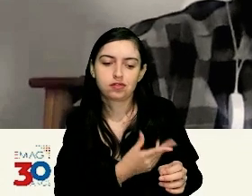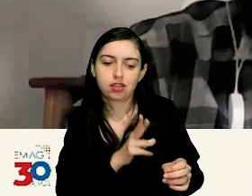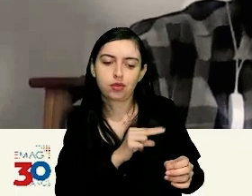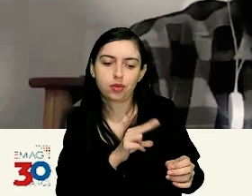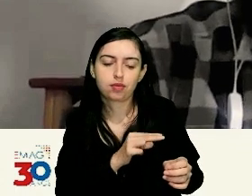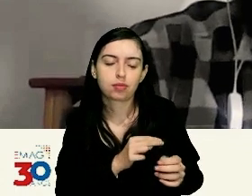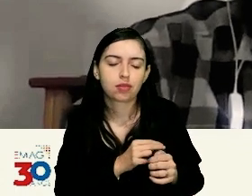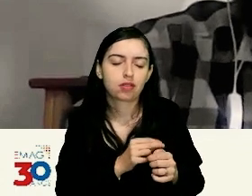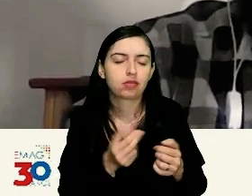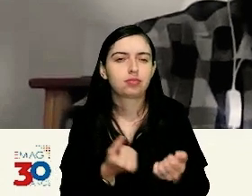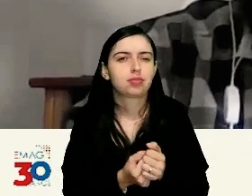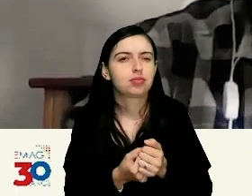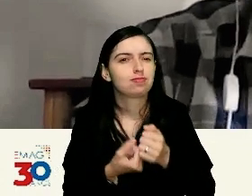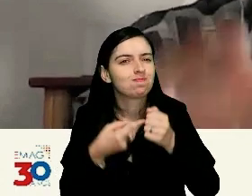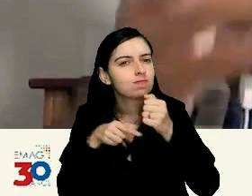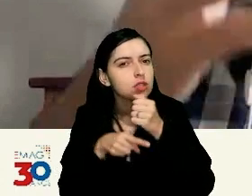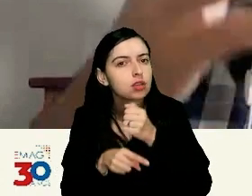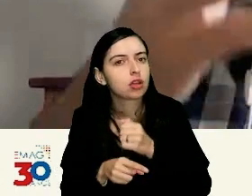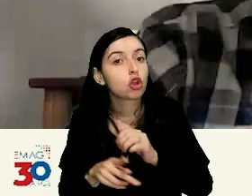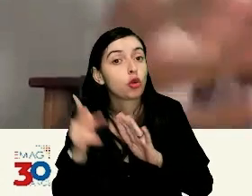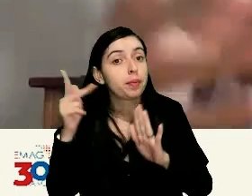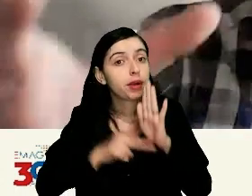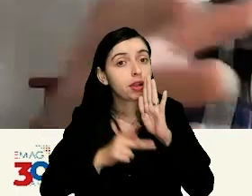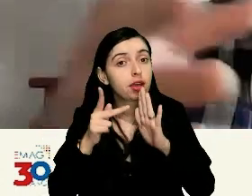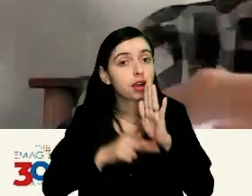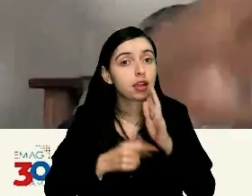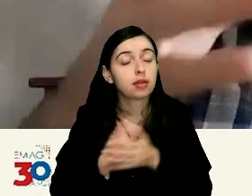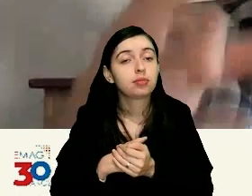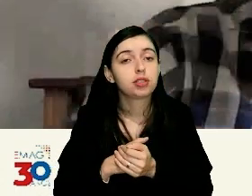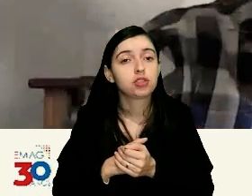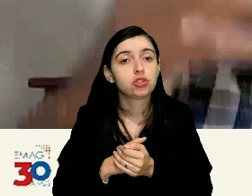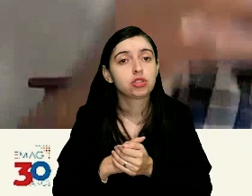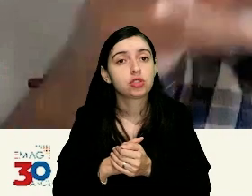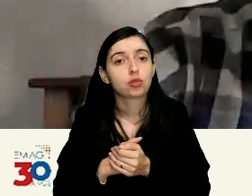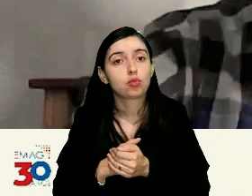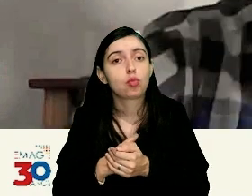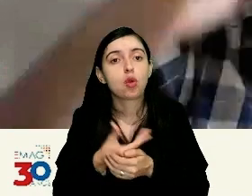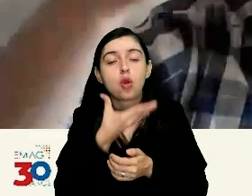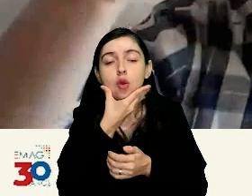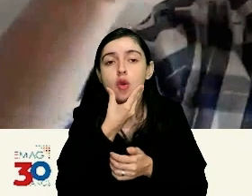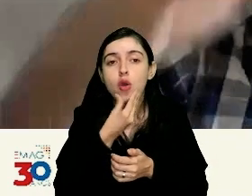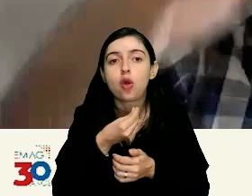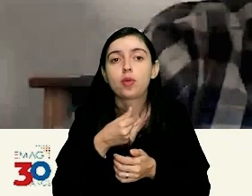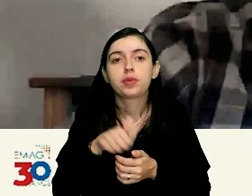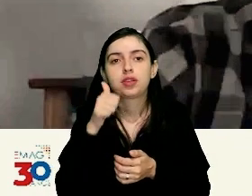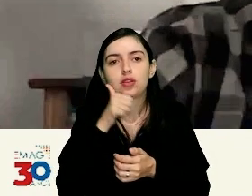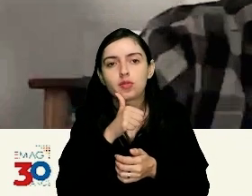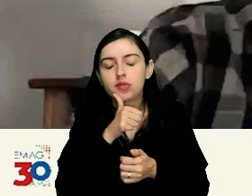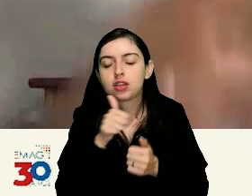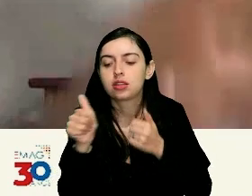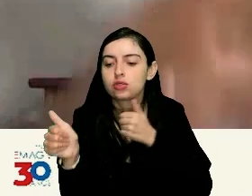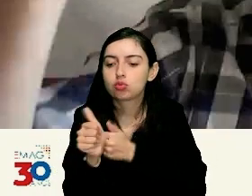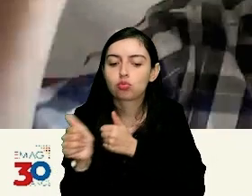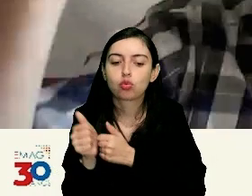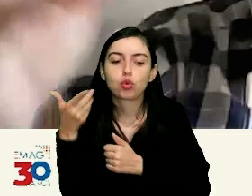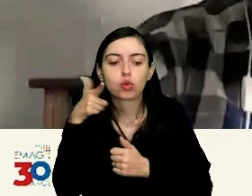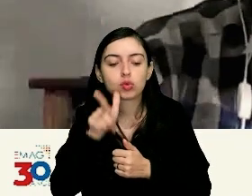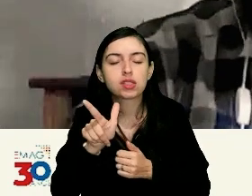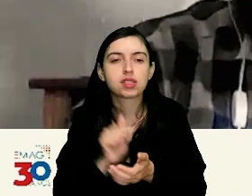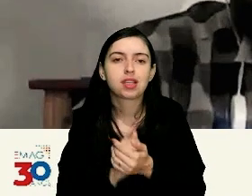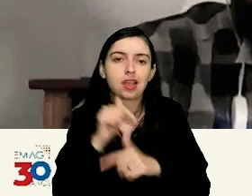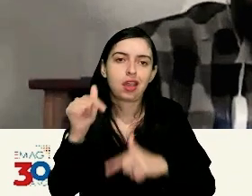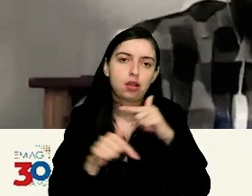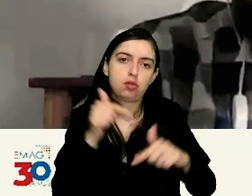para desenvolver programas e ações para que seus colaboradores, homens e mulheres, consigam exercer a sua profissão e a